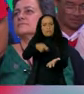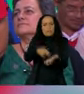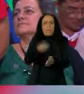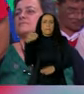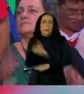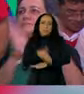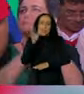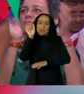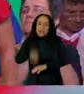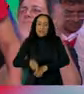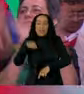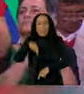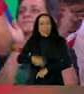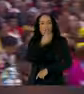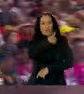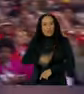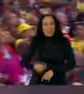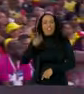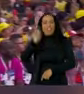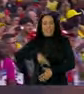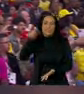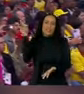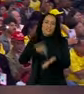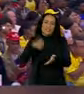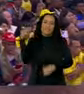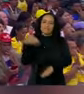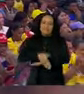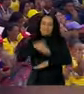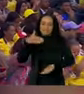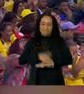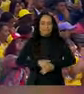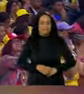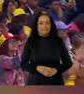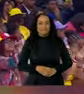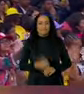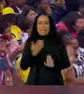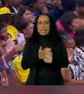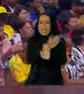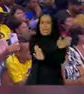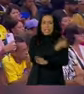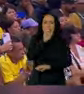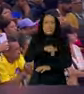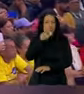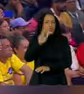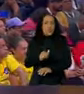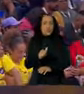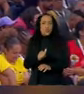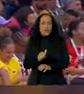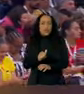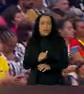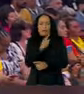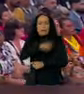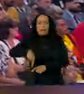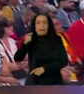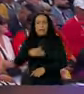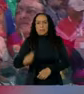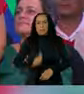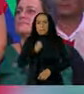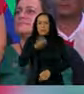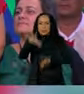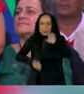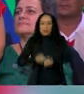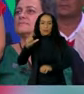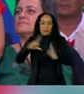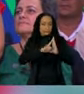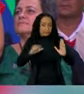participação. E esse governo é um governo de participação. Em nenhum momento foi negado a presença dos catadores no Palácio do Planalto. Em